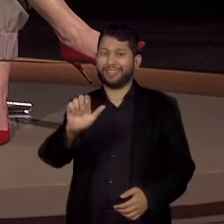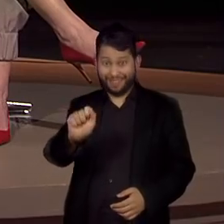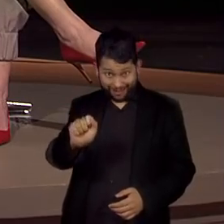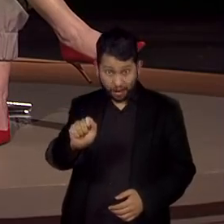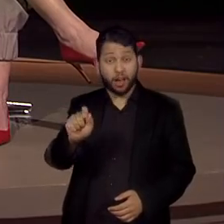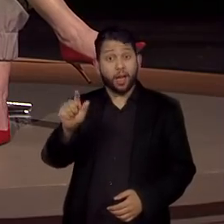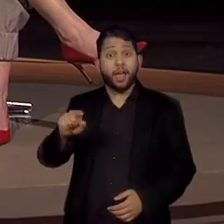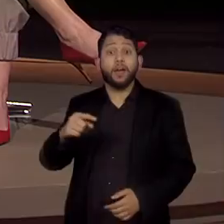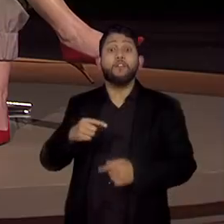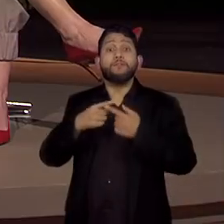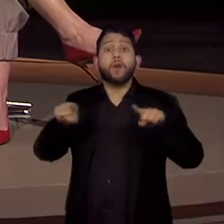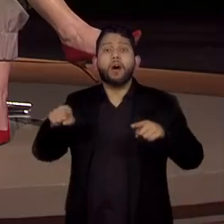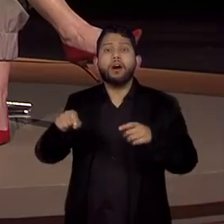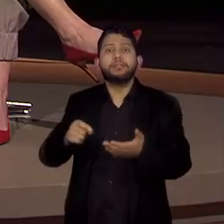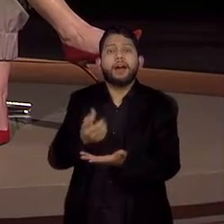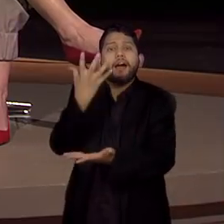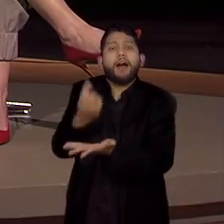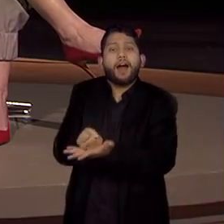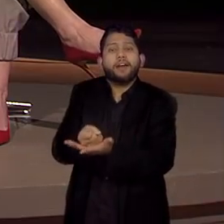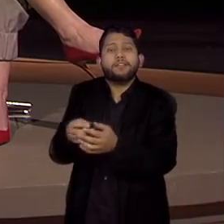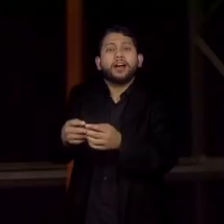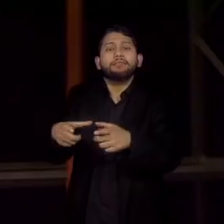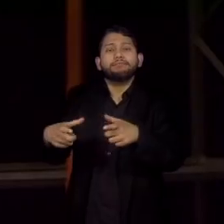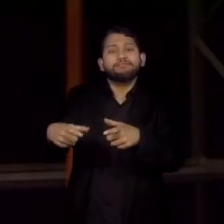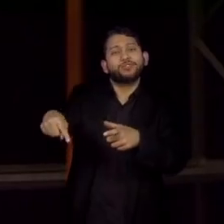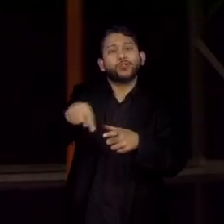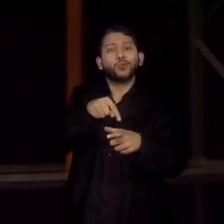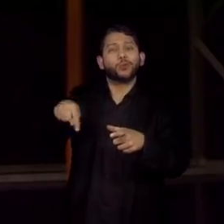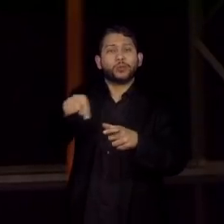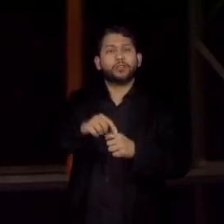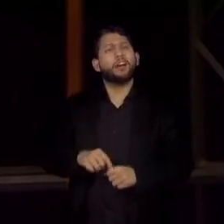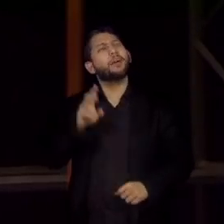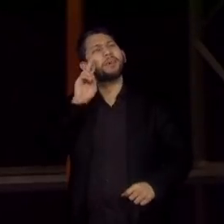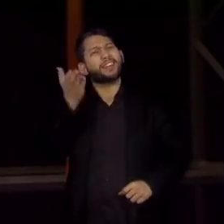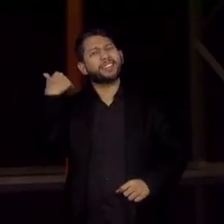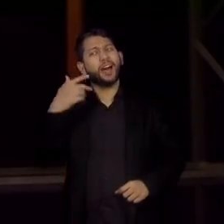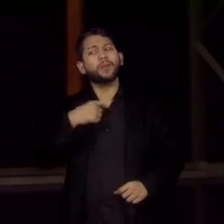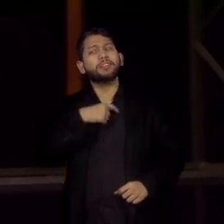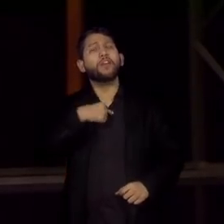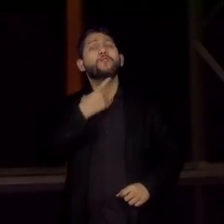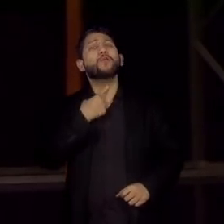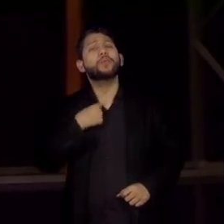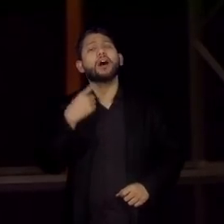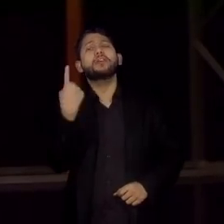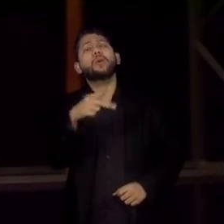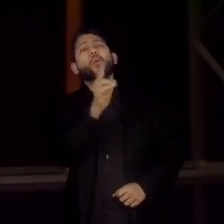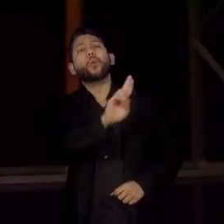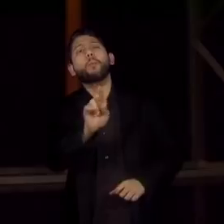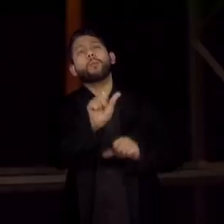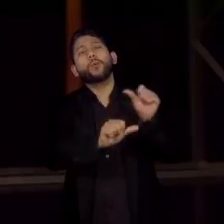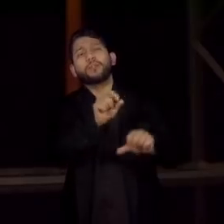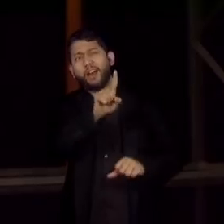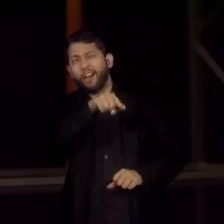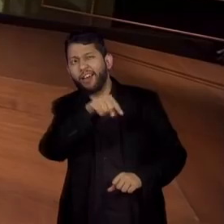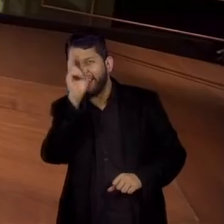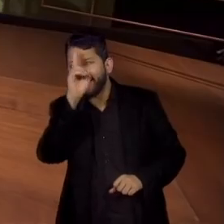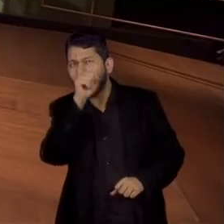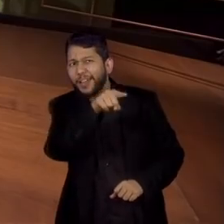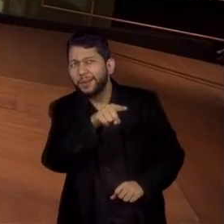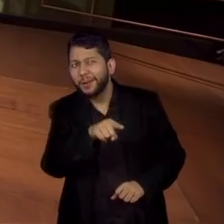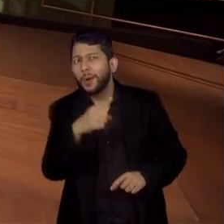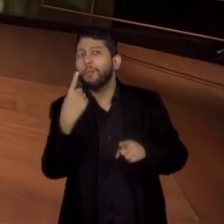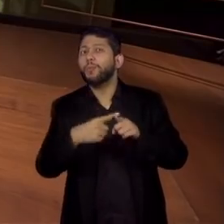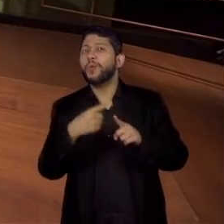Porque tinha uma história que a gravadora queria mudar o seu nome, né? E aí, pelo jeito, não conseguiram, graças